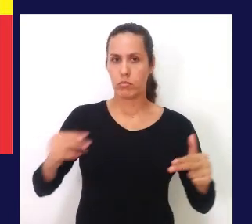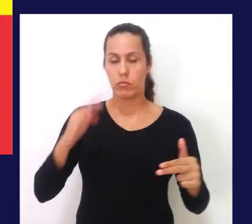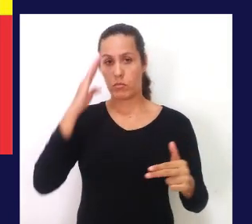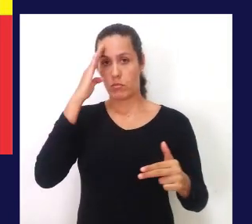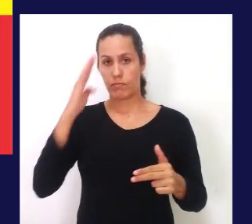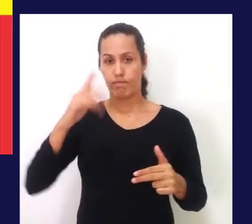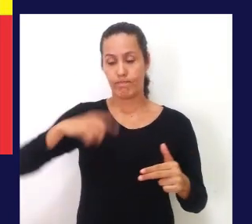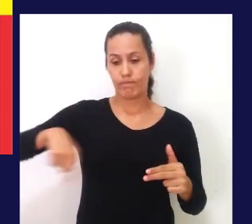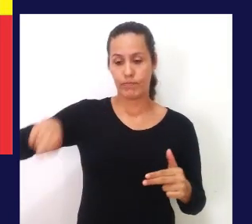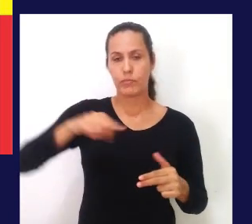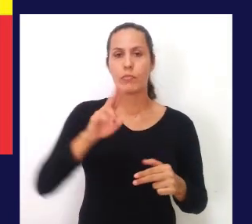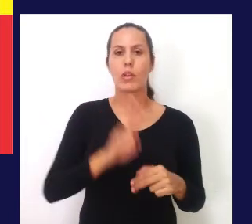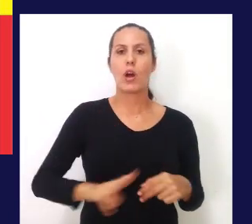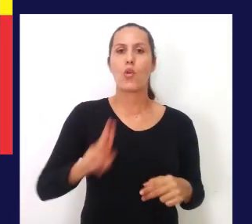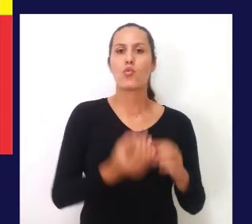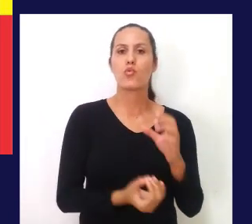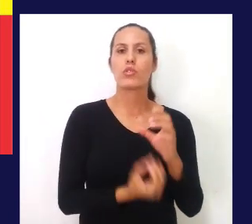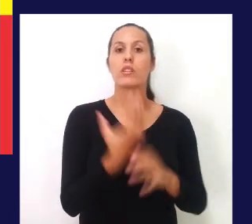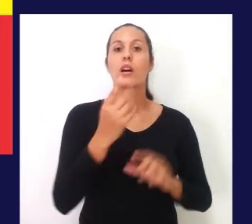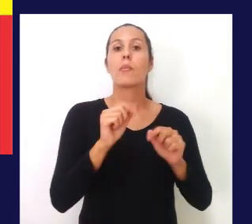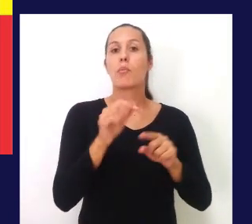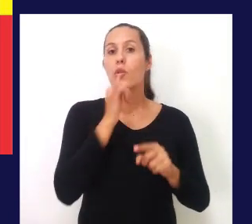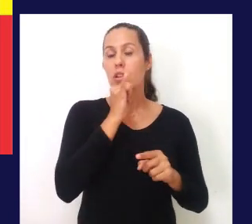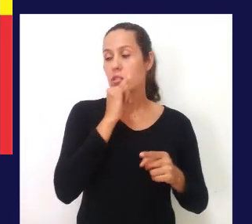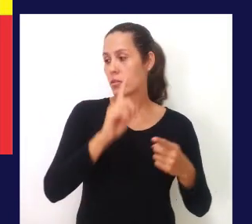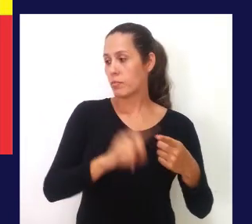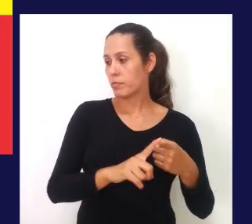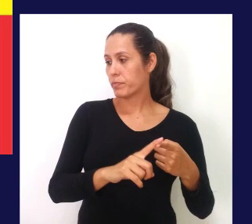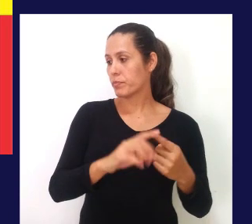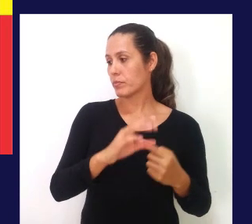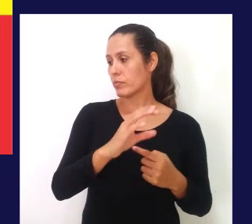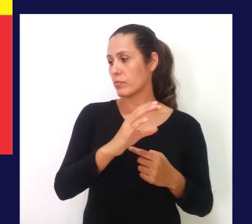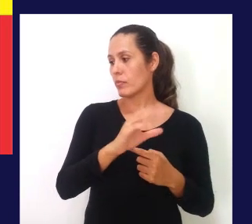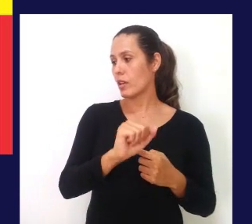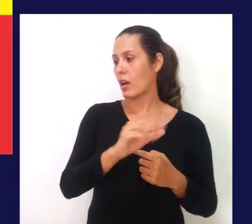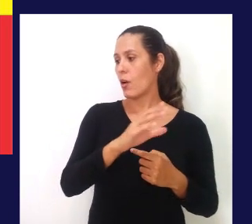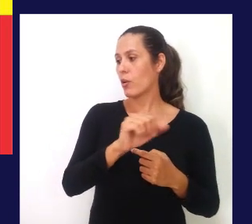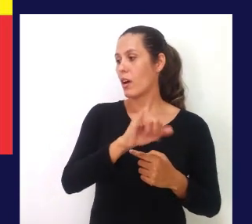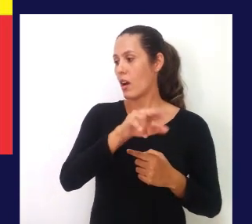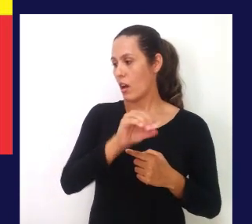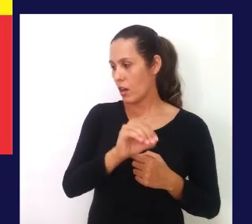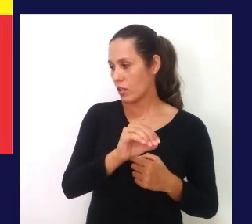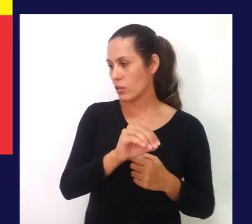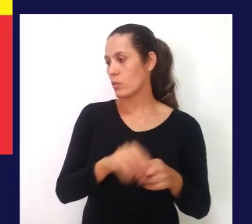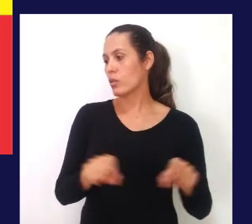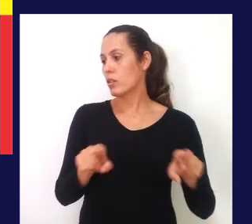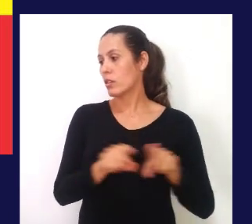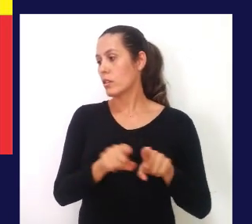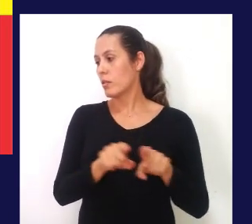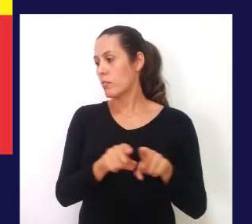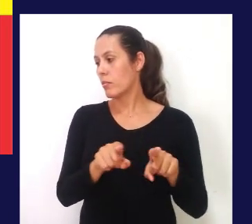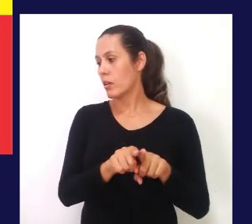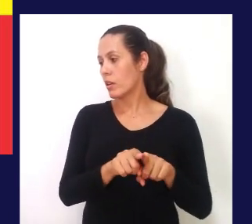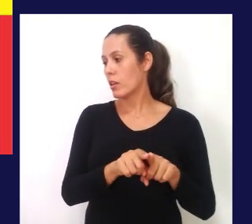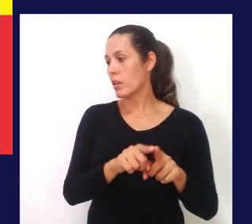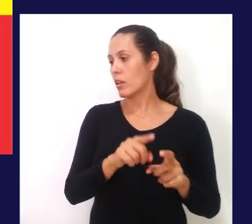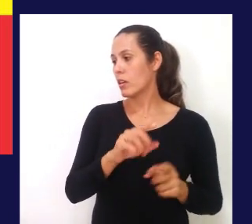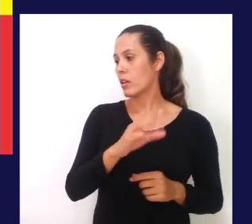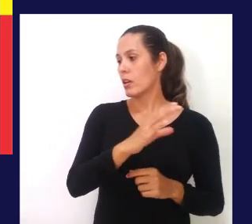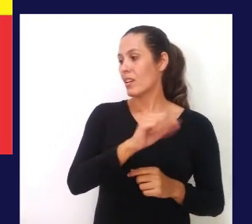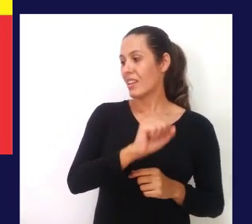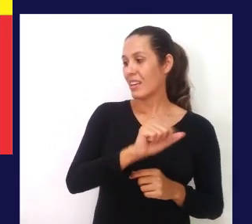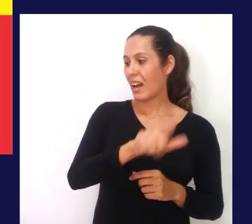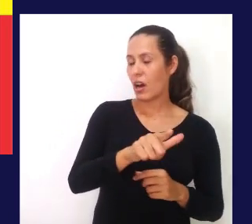uma matéria-prima para a fabricação de quê? De cal e cimento. O calcário também ele vai ser usado